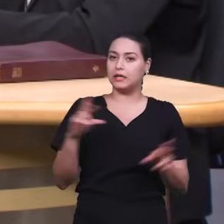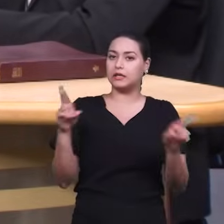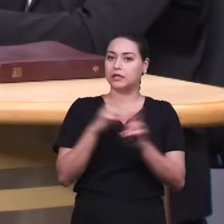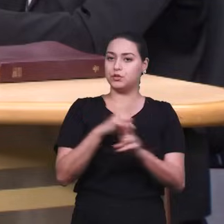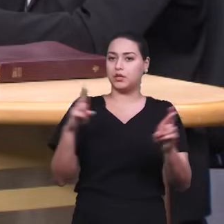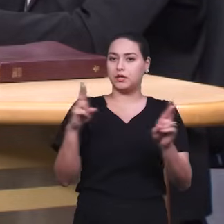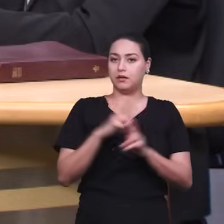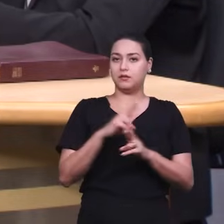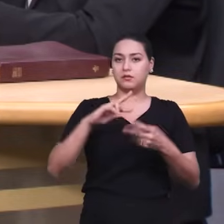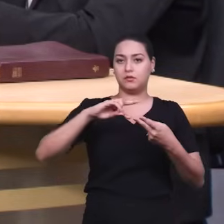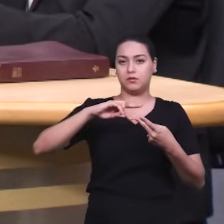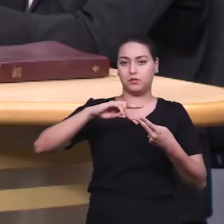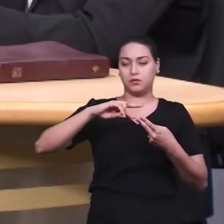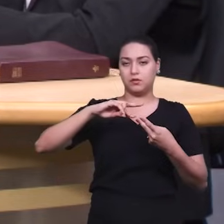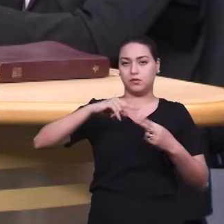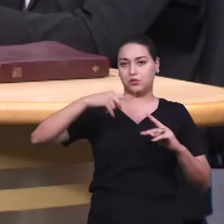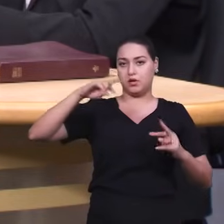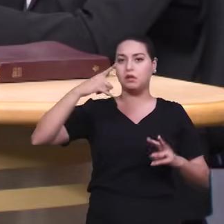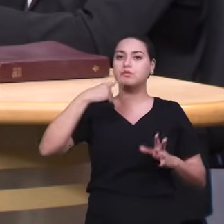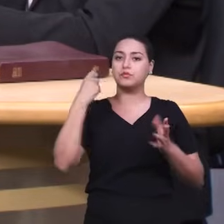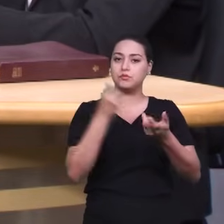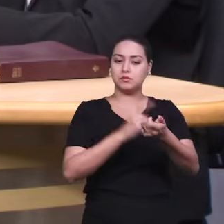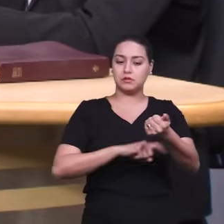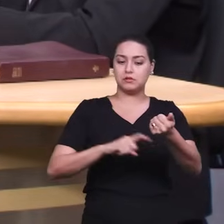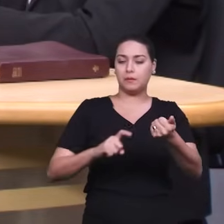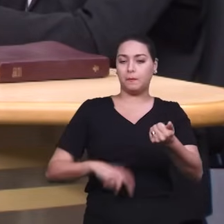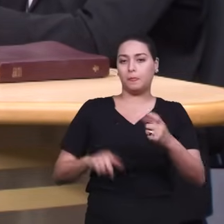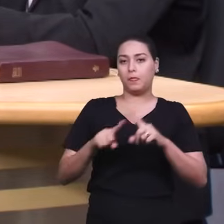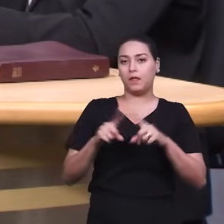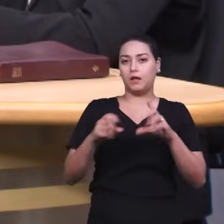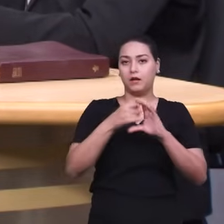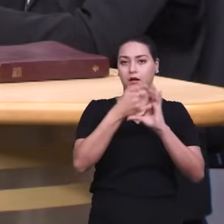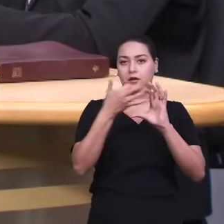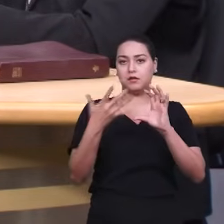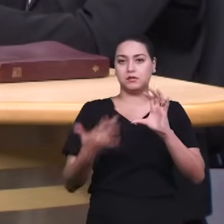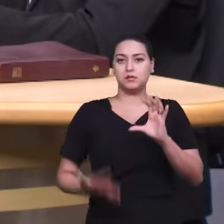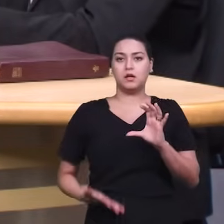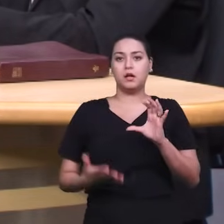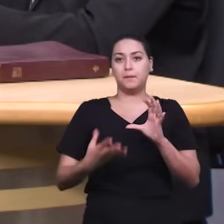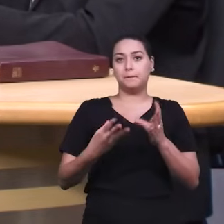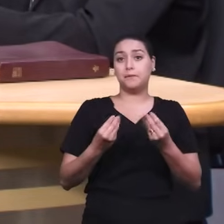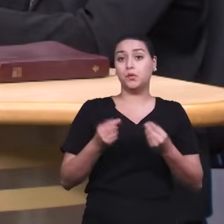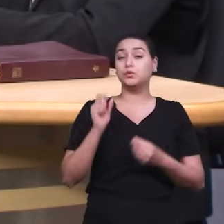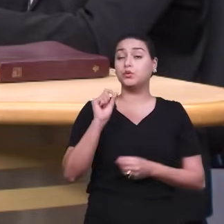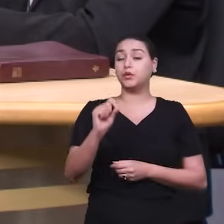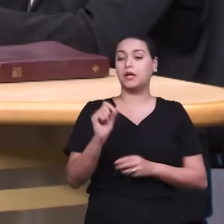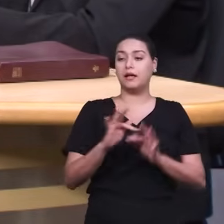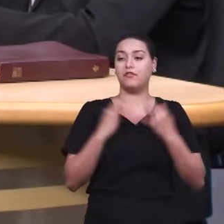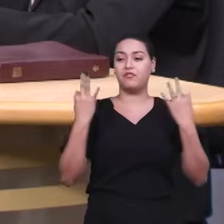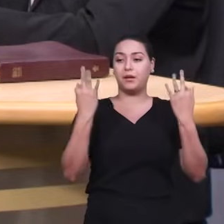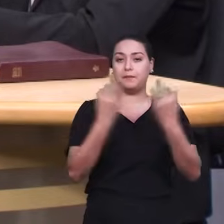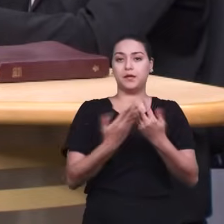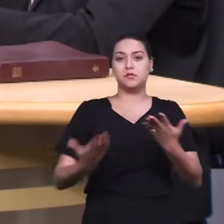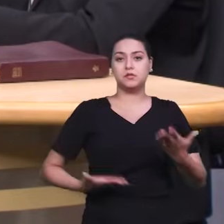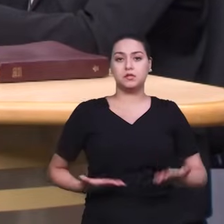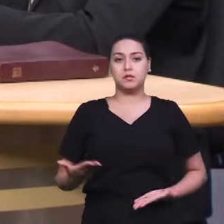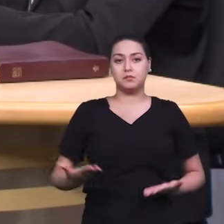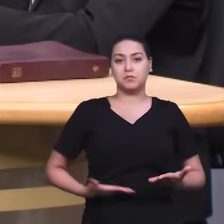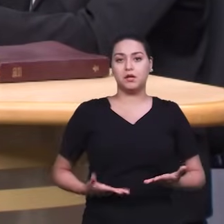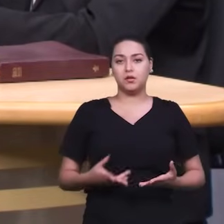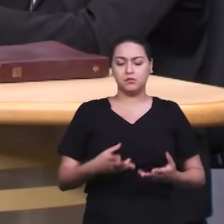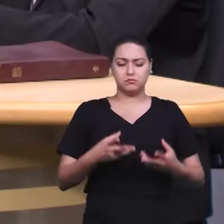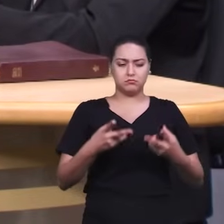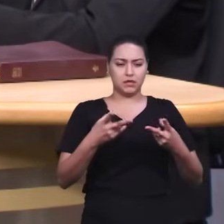que vai caracterizar, né, muito em relação à família, né? Os irmãos, eles são parecidos, né, porque tem